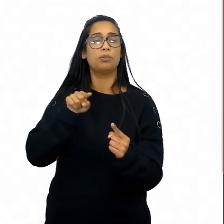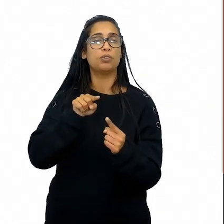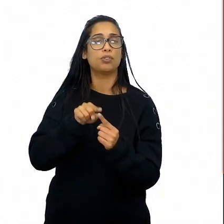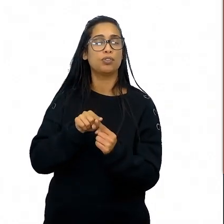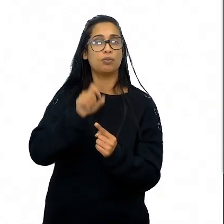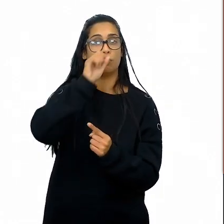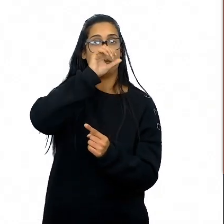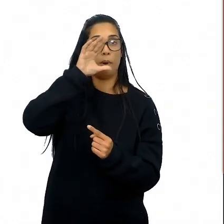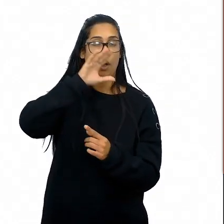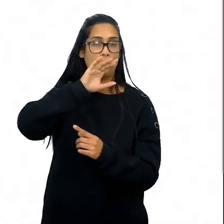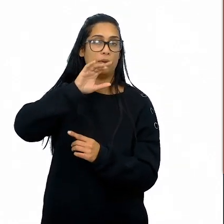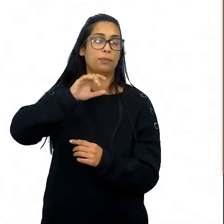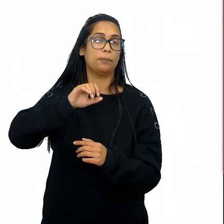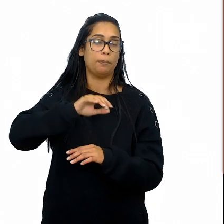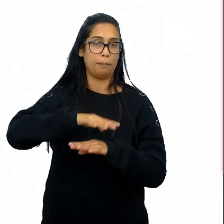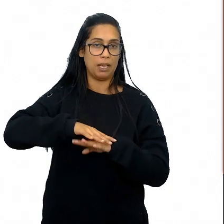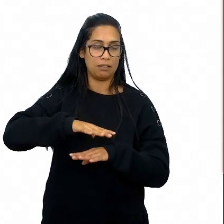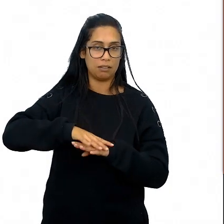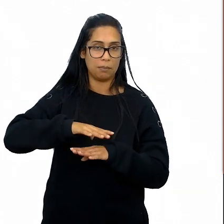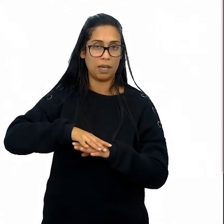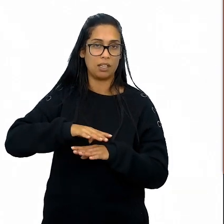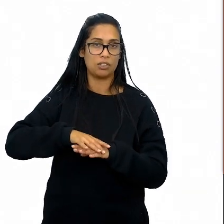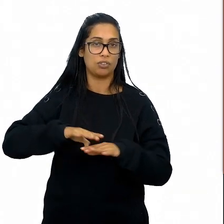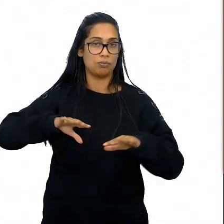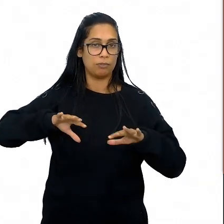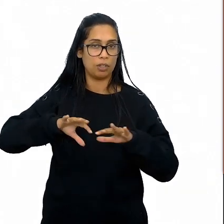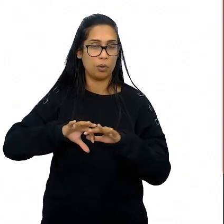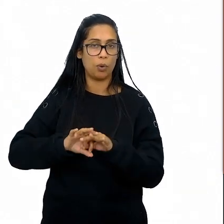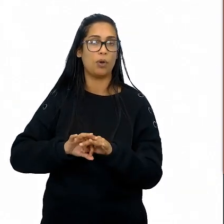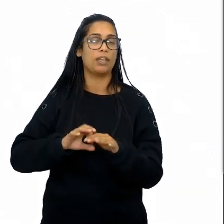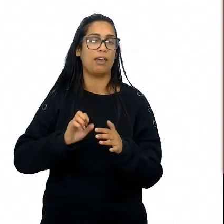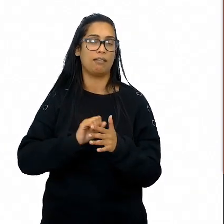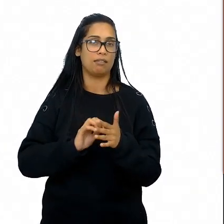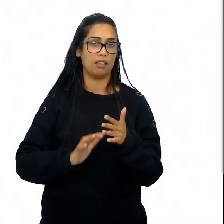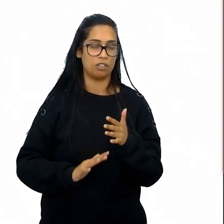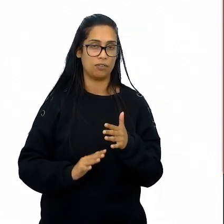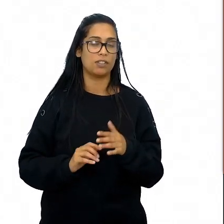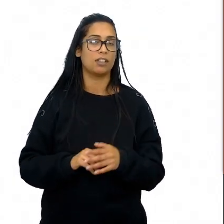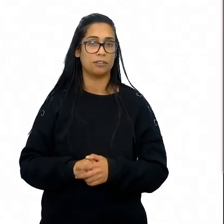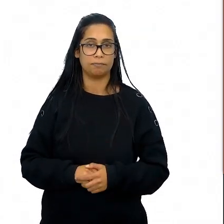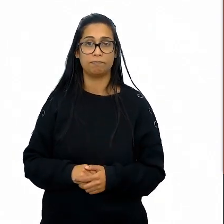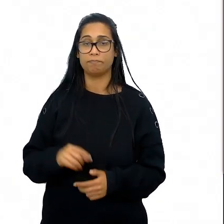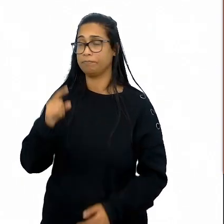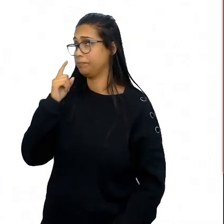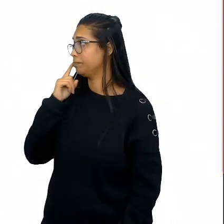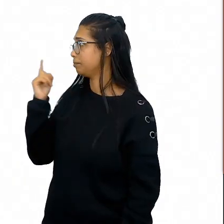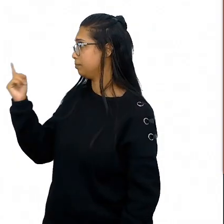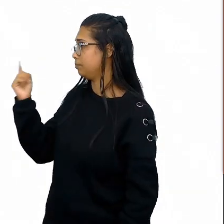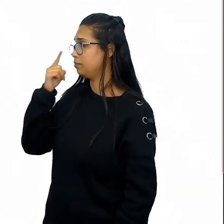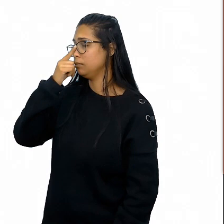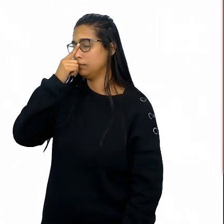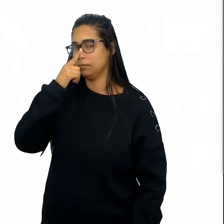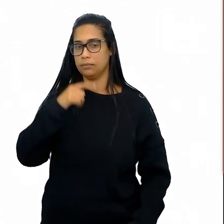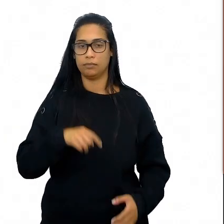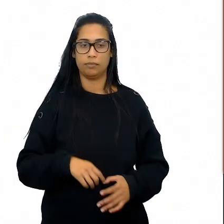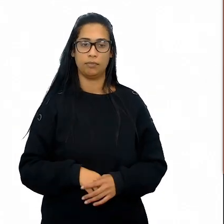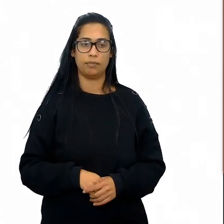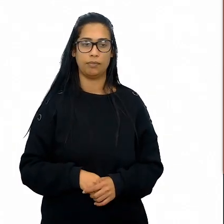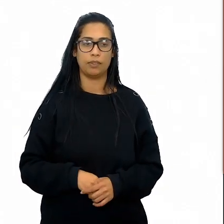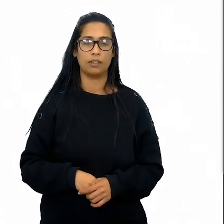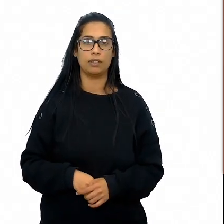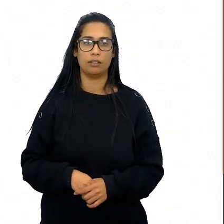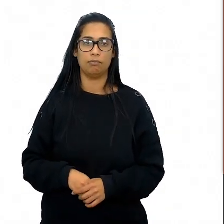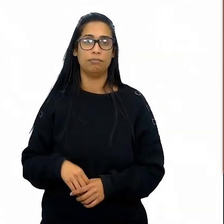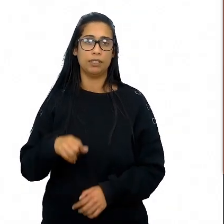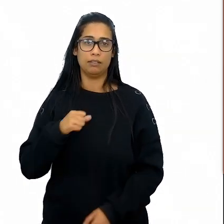matemático envolvido nessa sequência de atividades Então já em tela nós temos aí essa